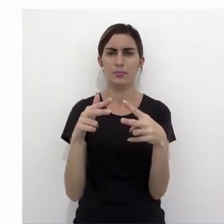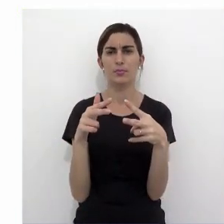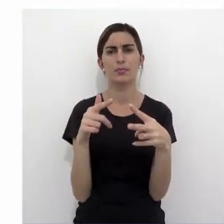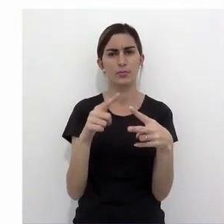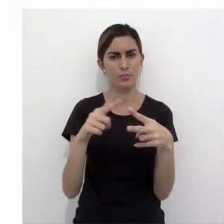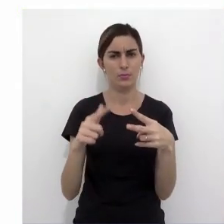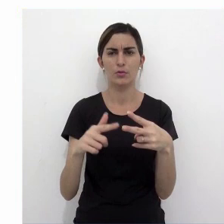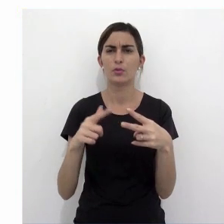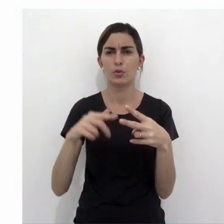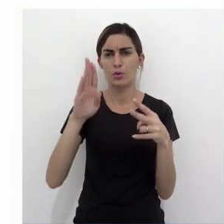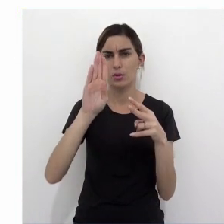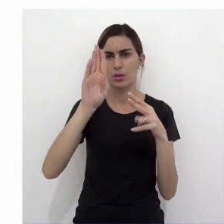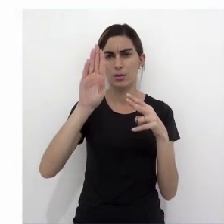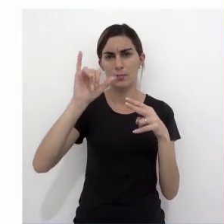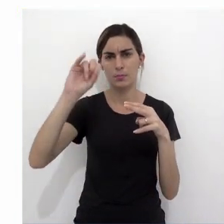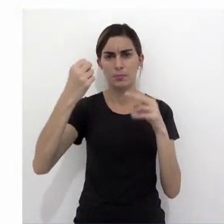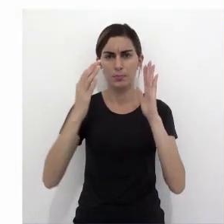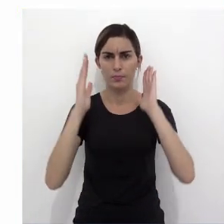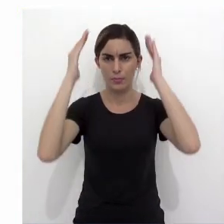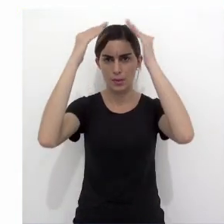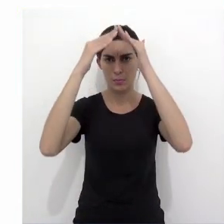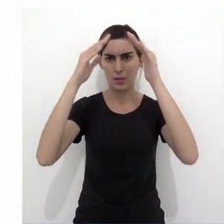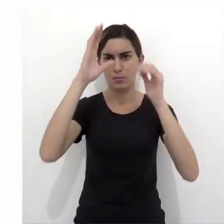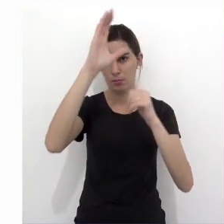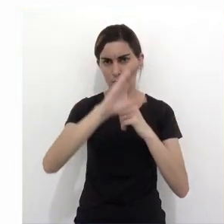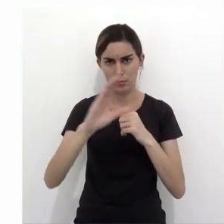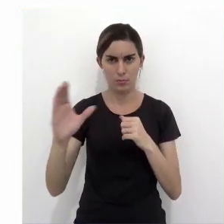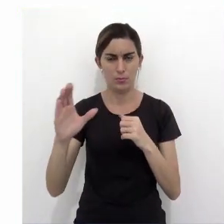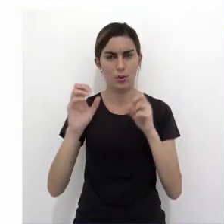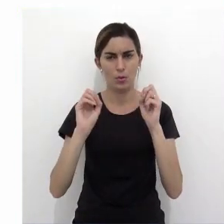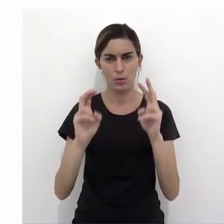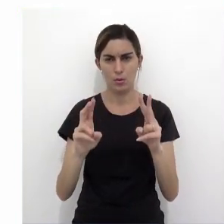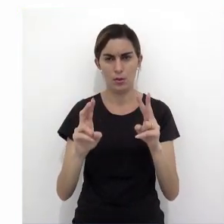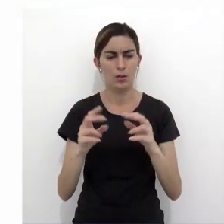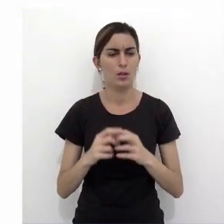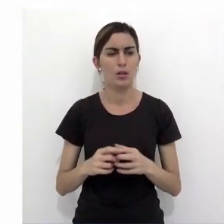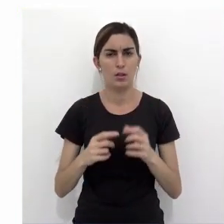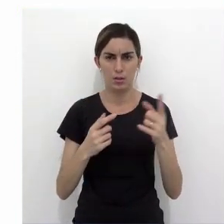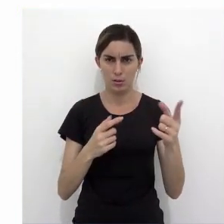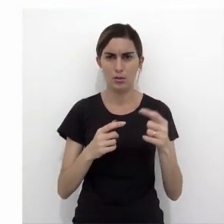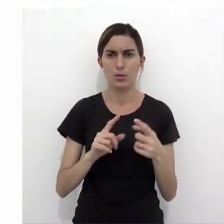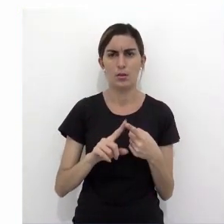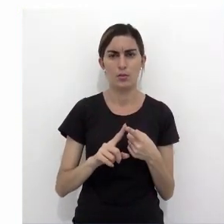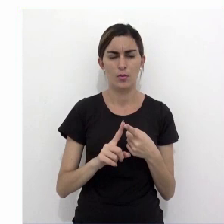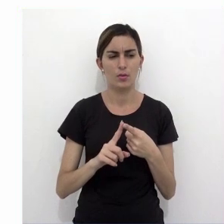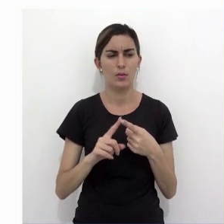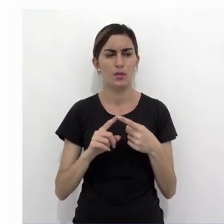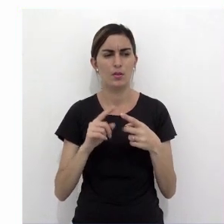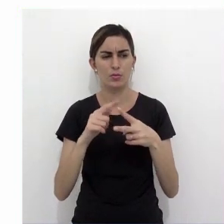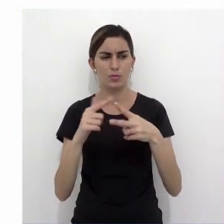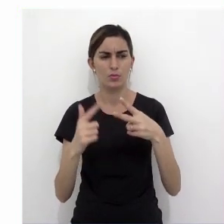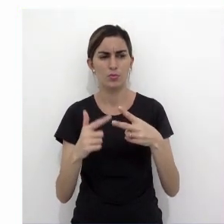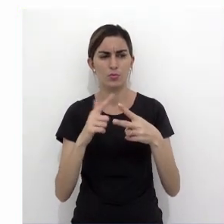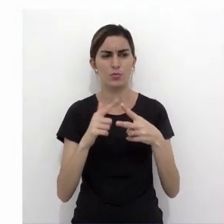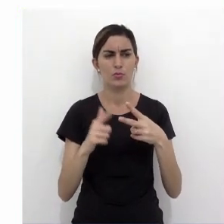bispos da Igreja Católica, ok? O de Belém e o de Olinda, o Dom